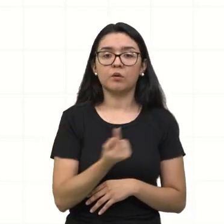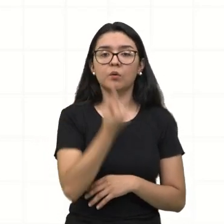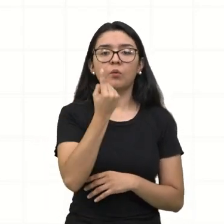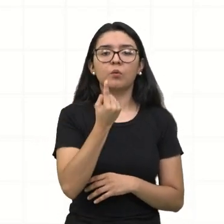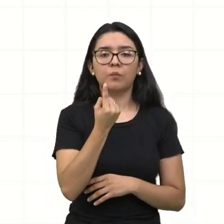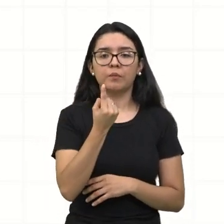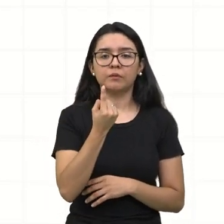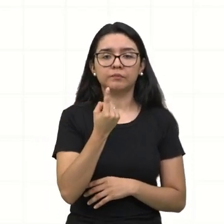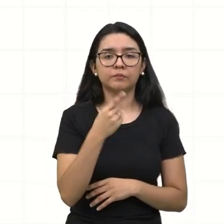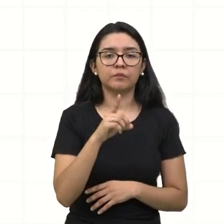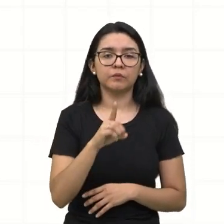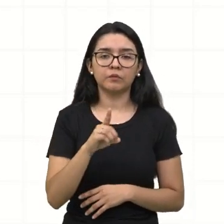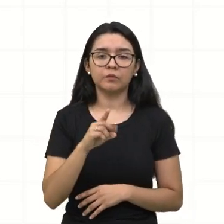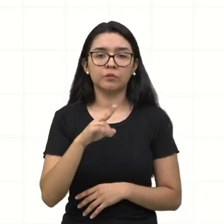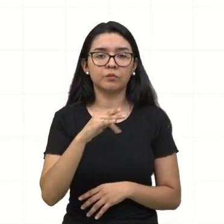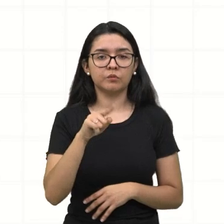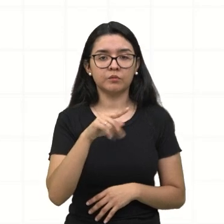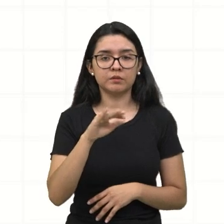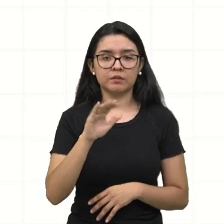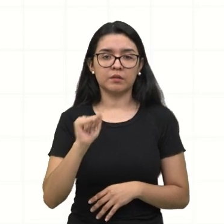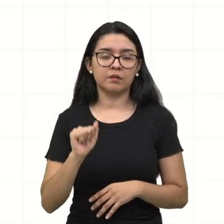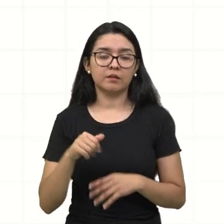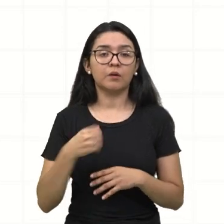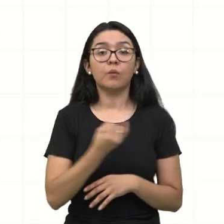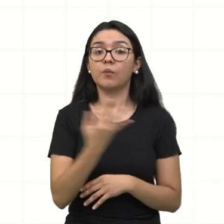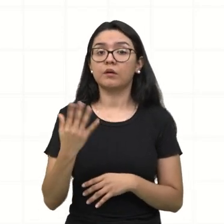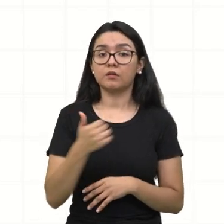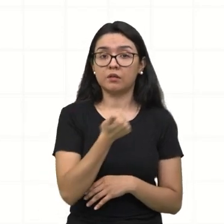quantas unidades? 12 unidades.